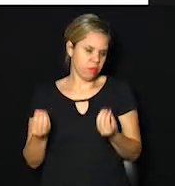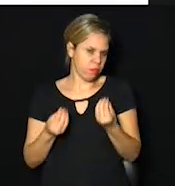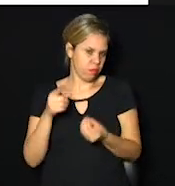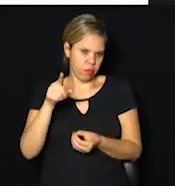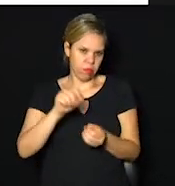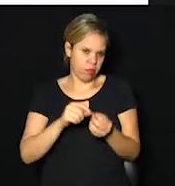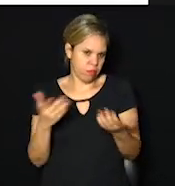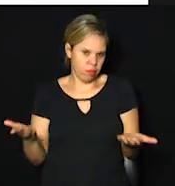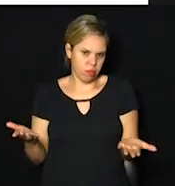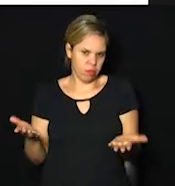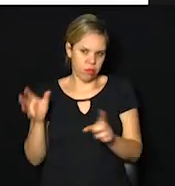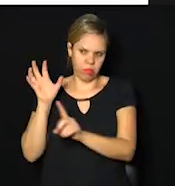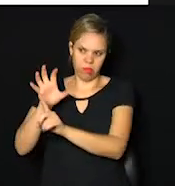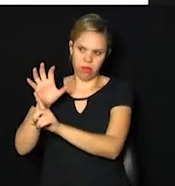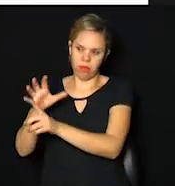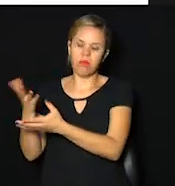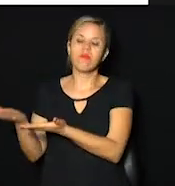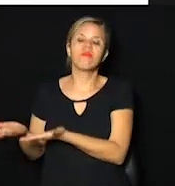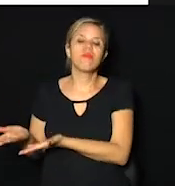faria?